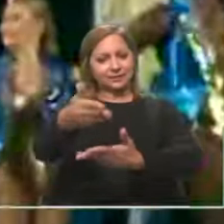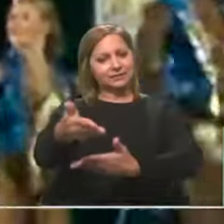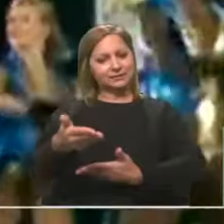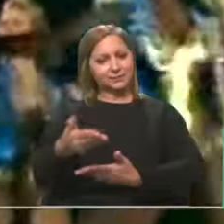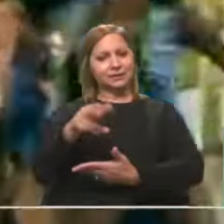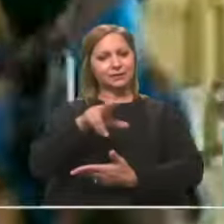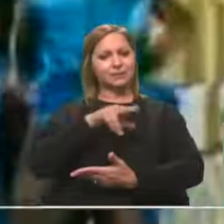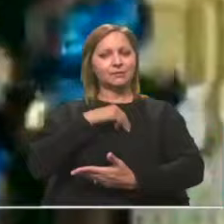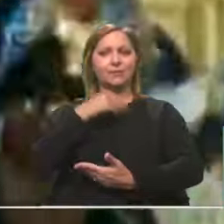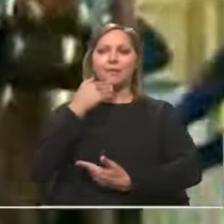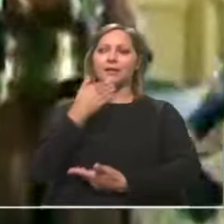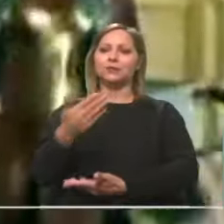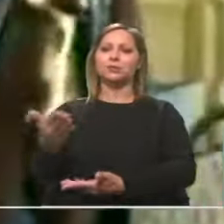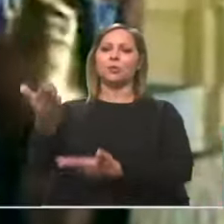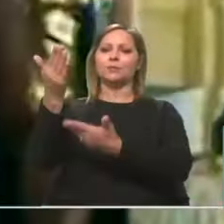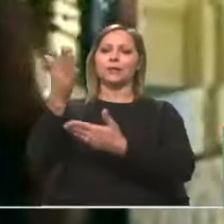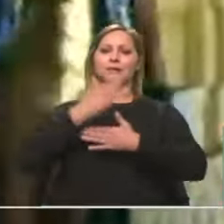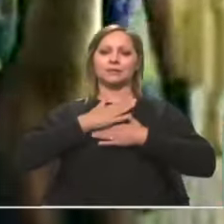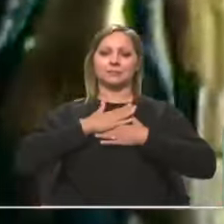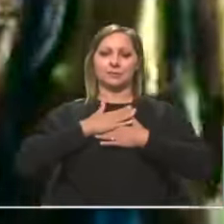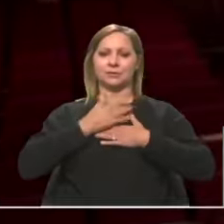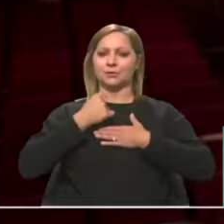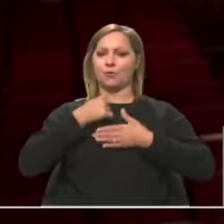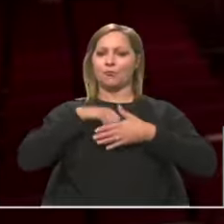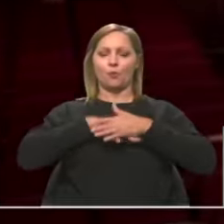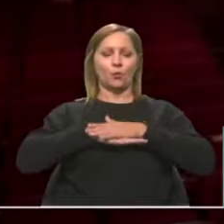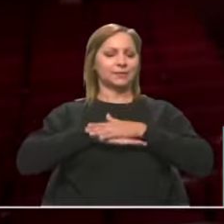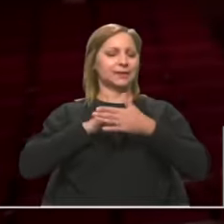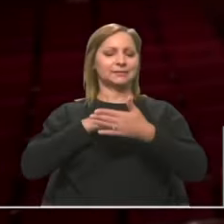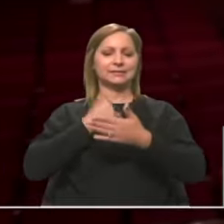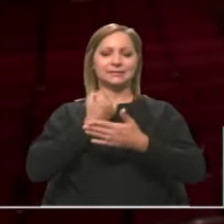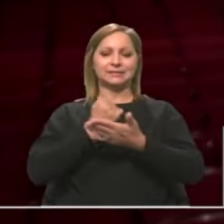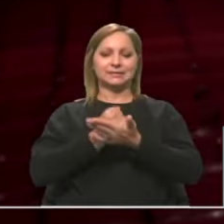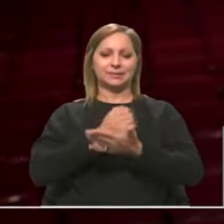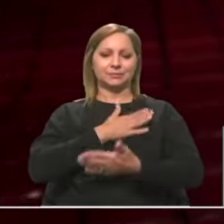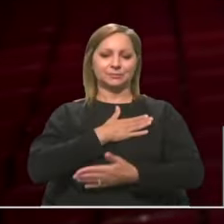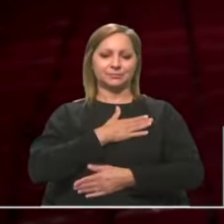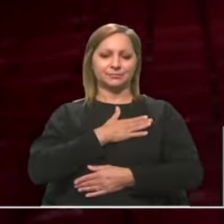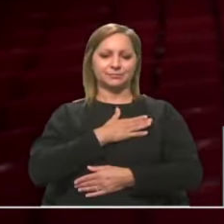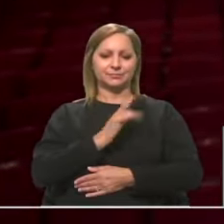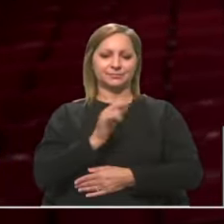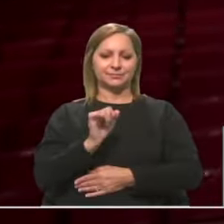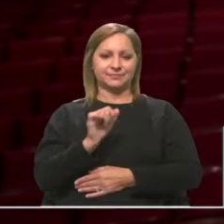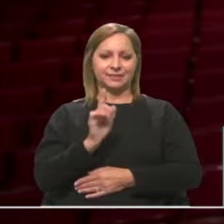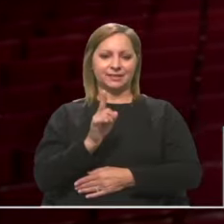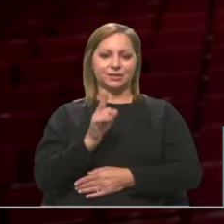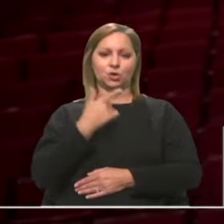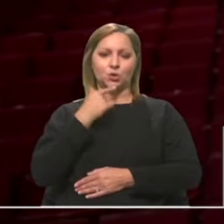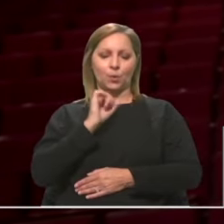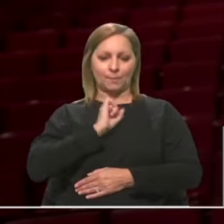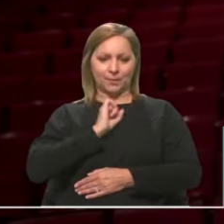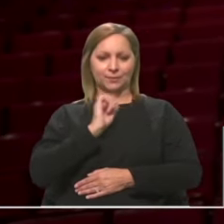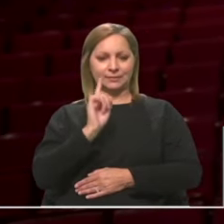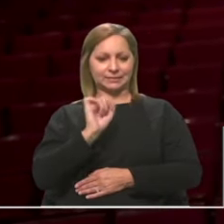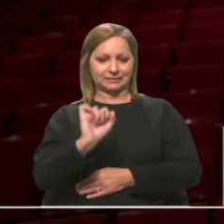esta homenagem que eu guardarei sempre no meu coração. E agora, o meu nome ficará ali